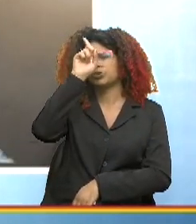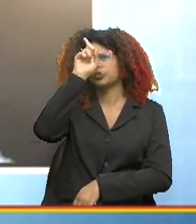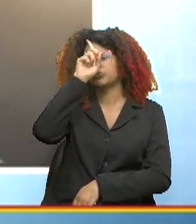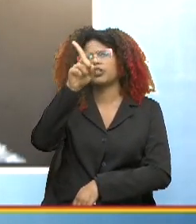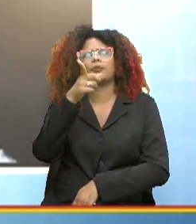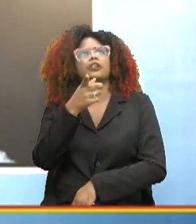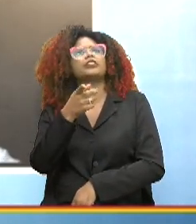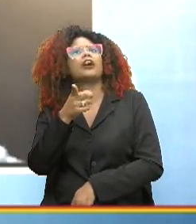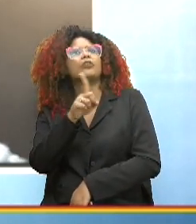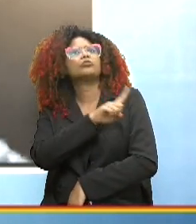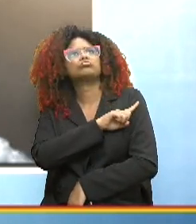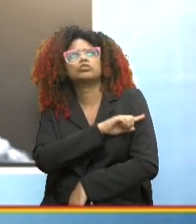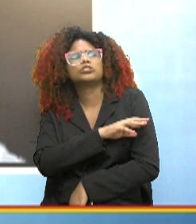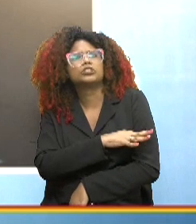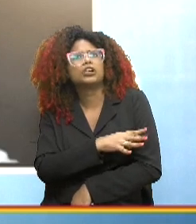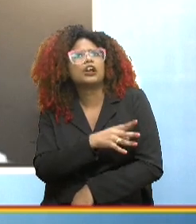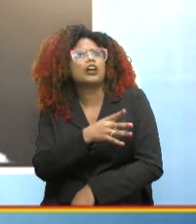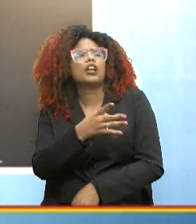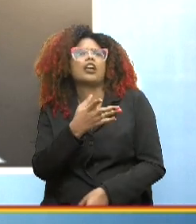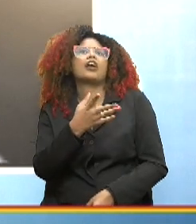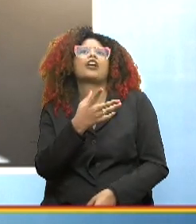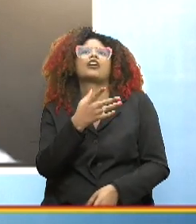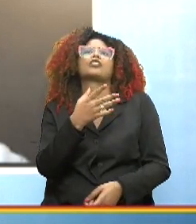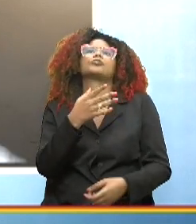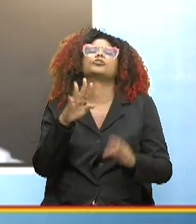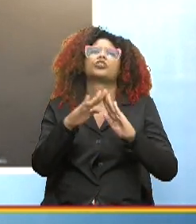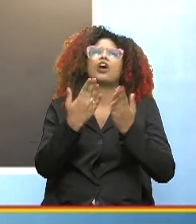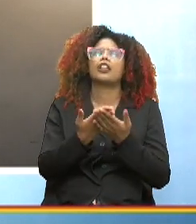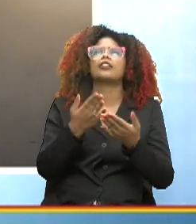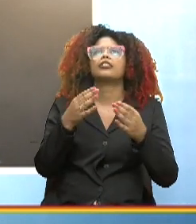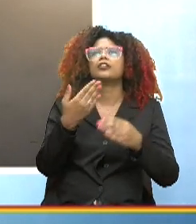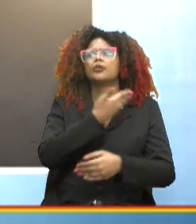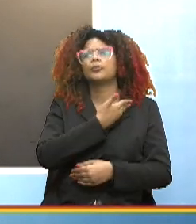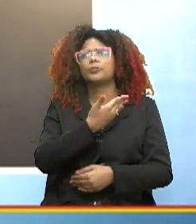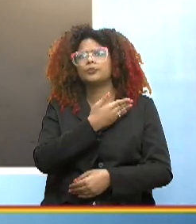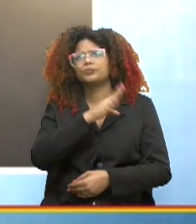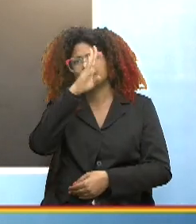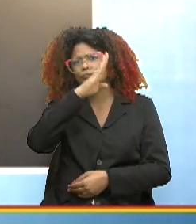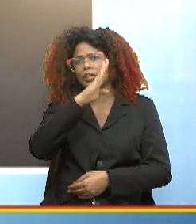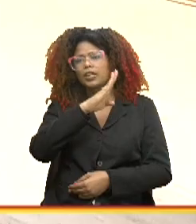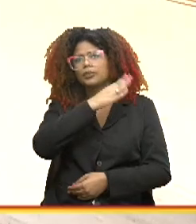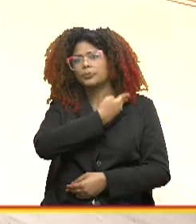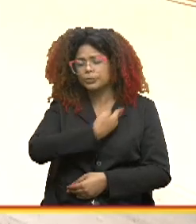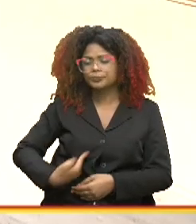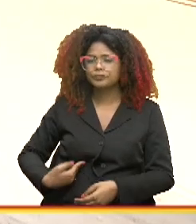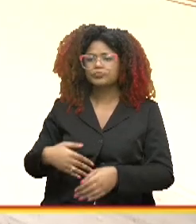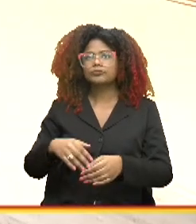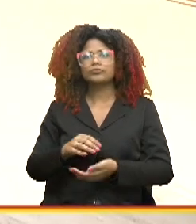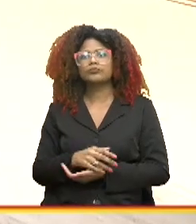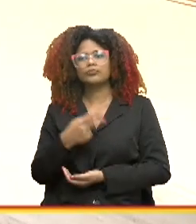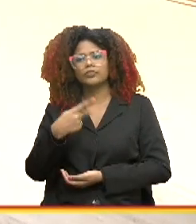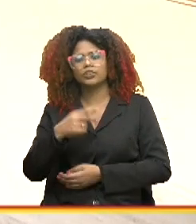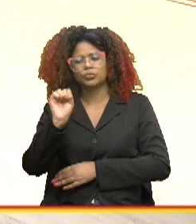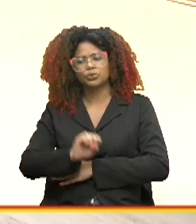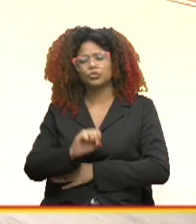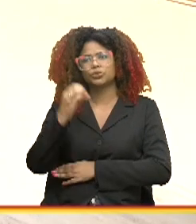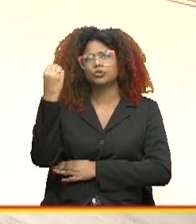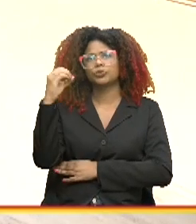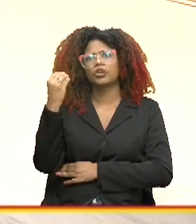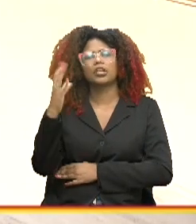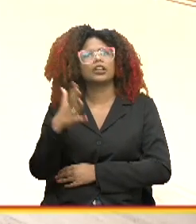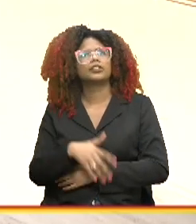numa escola pública Estadual que é aqui na zona sul de Porto Alegre né que a gente mora que é o